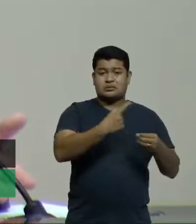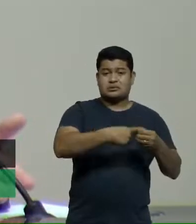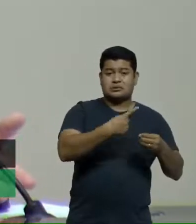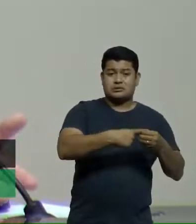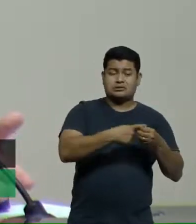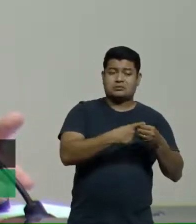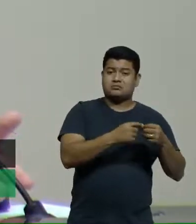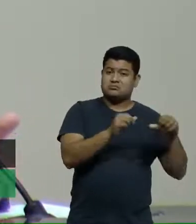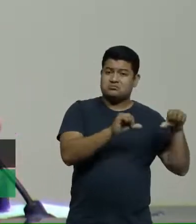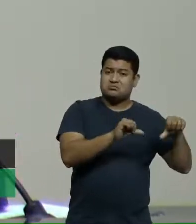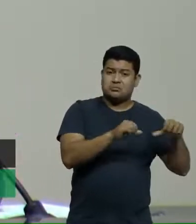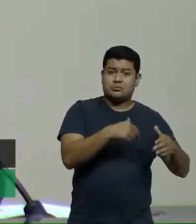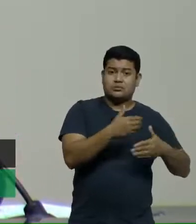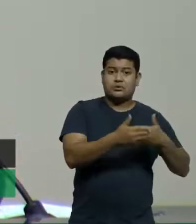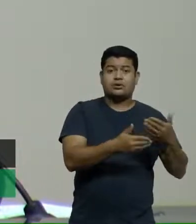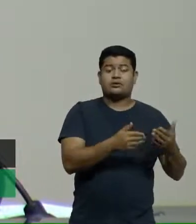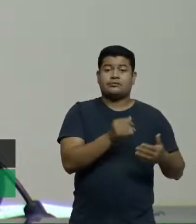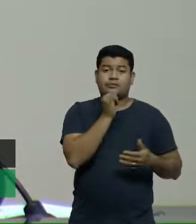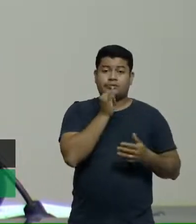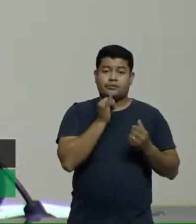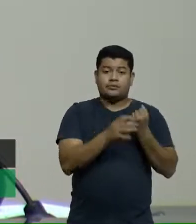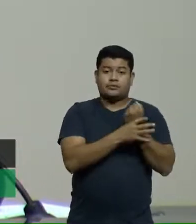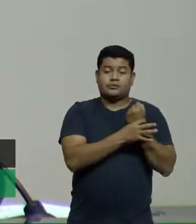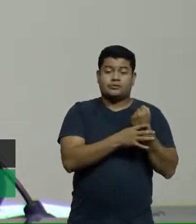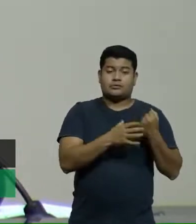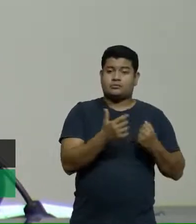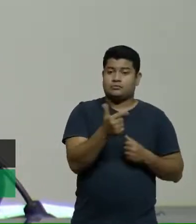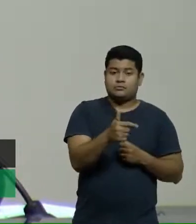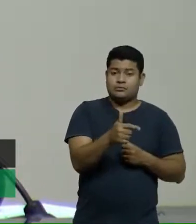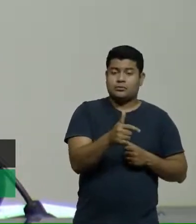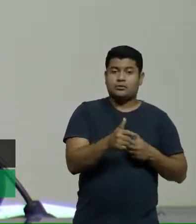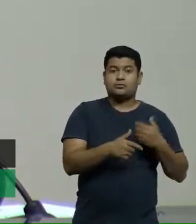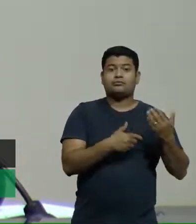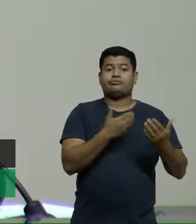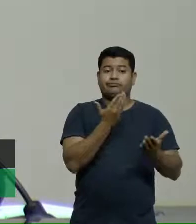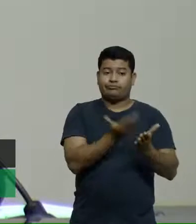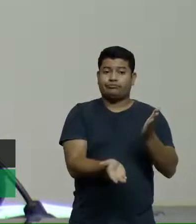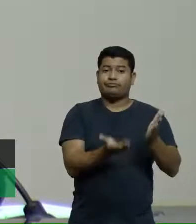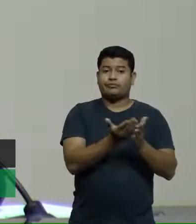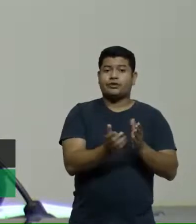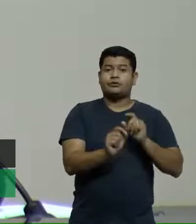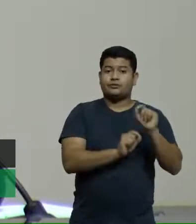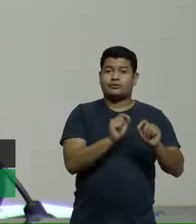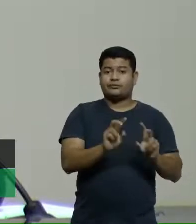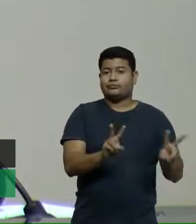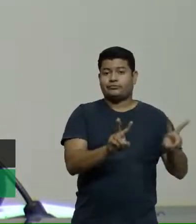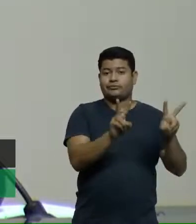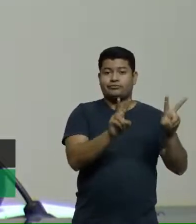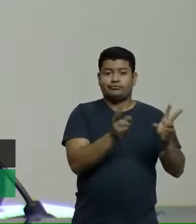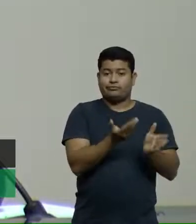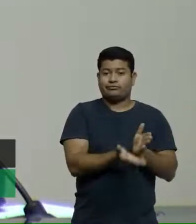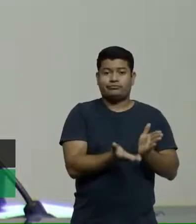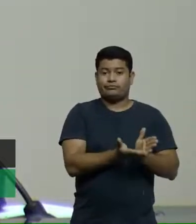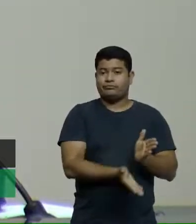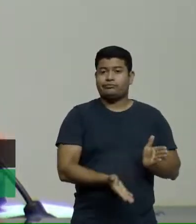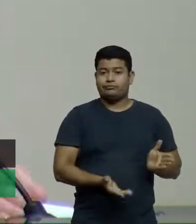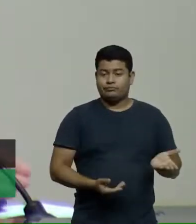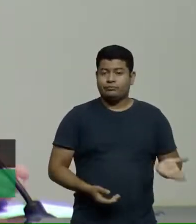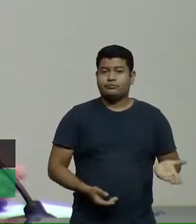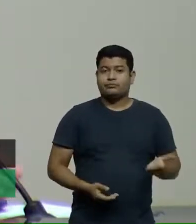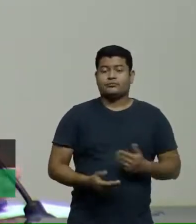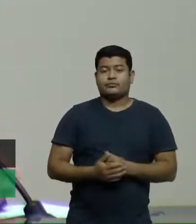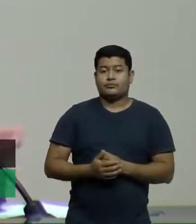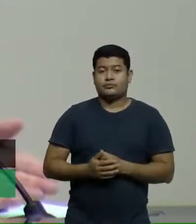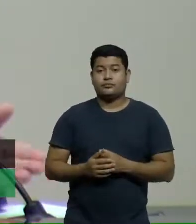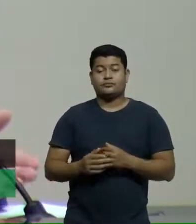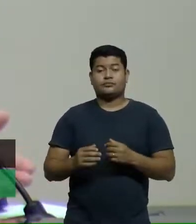perde patrimônio pela desvalorização desse imóvel. Então, a segurança pública